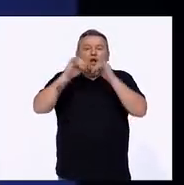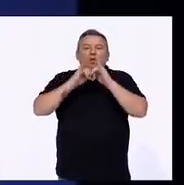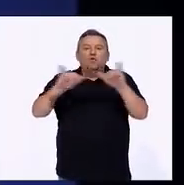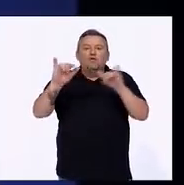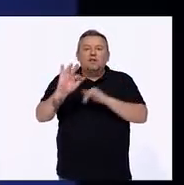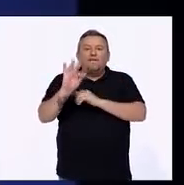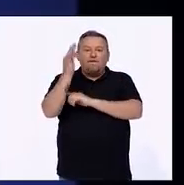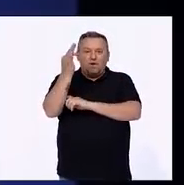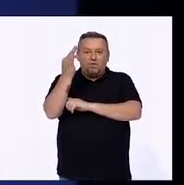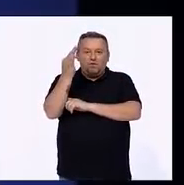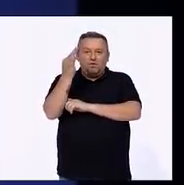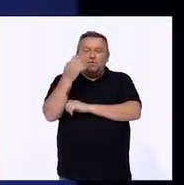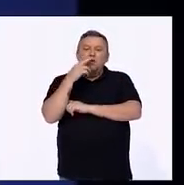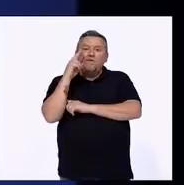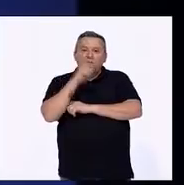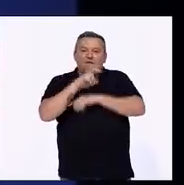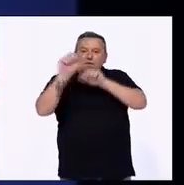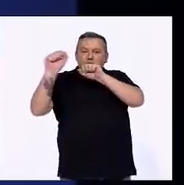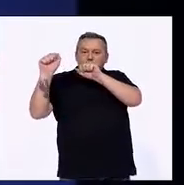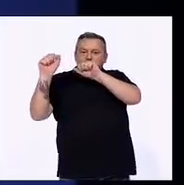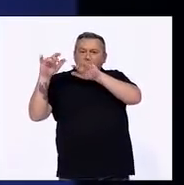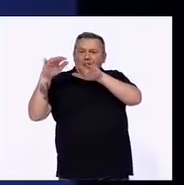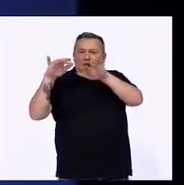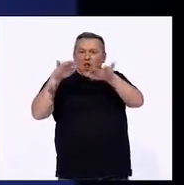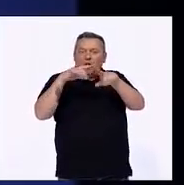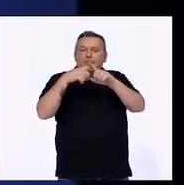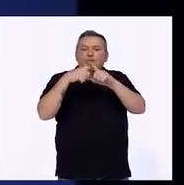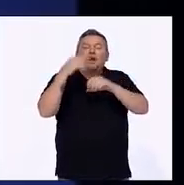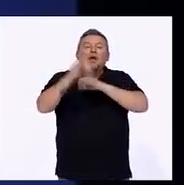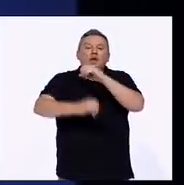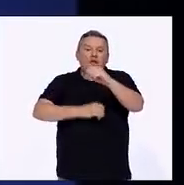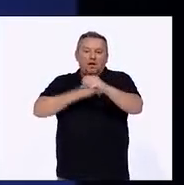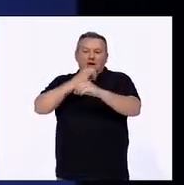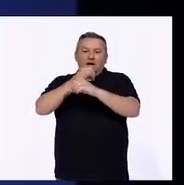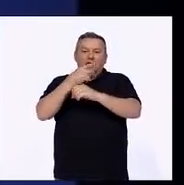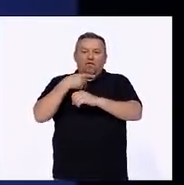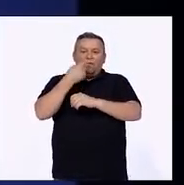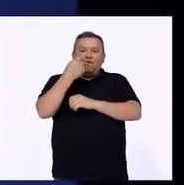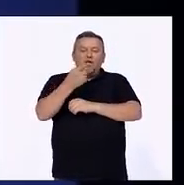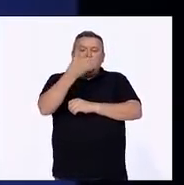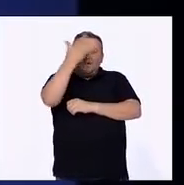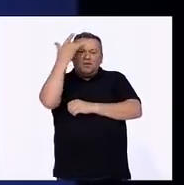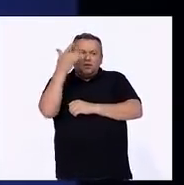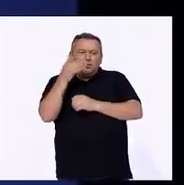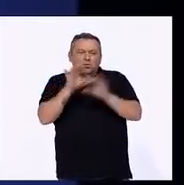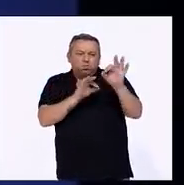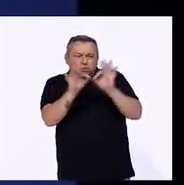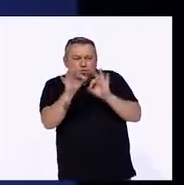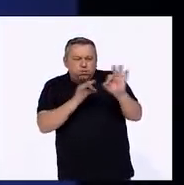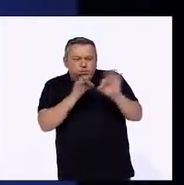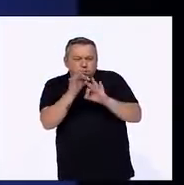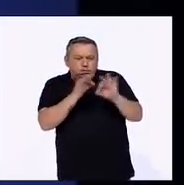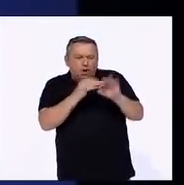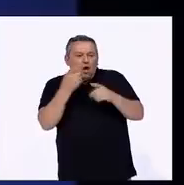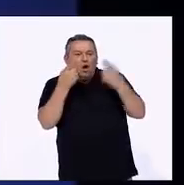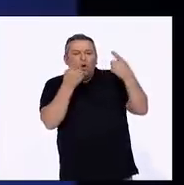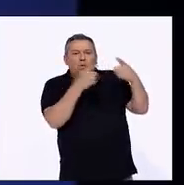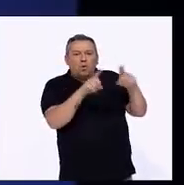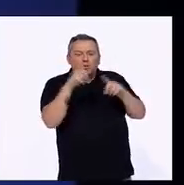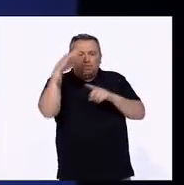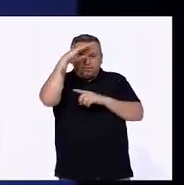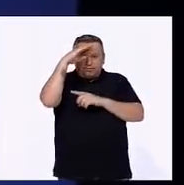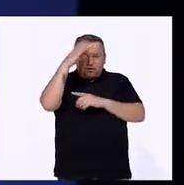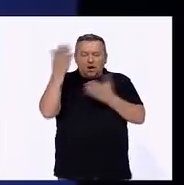coisa, diante de uma multidão, né, que é a internet, dizer que alguém articulou um atentado contra outro candidato. É algo assim,